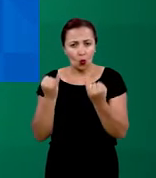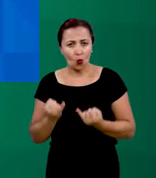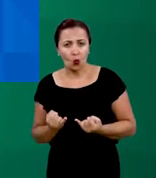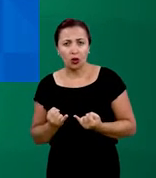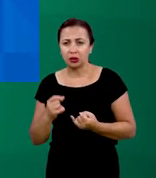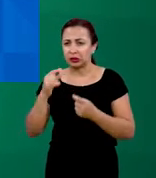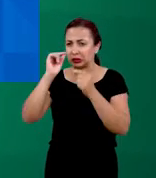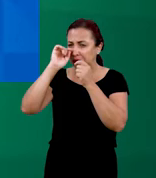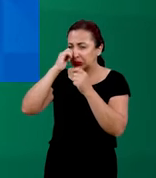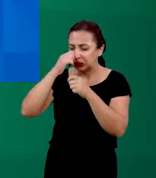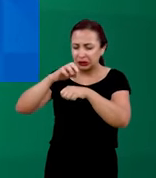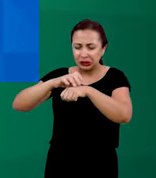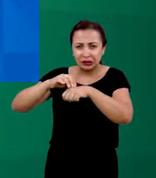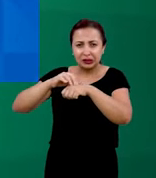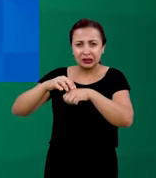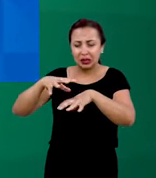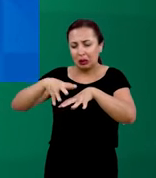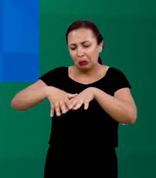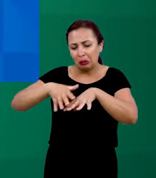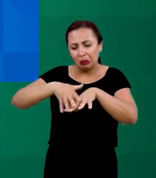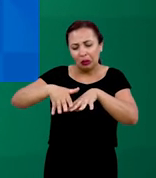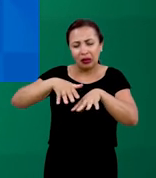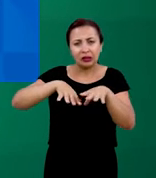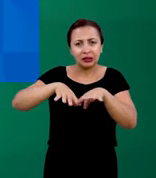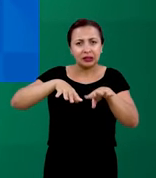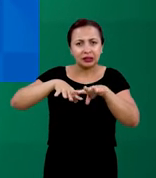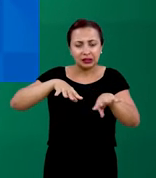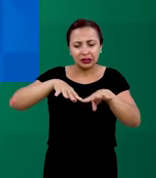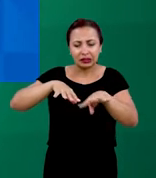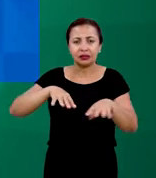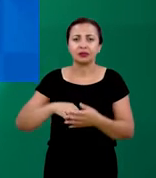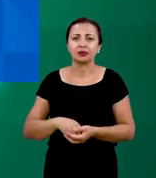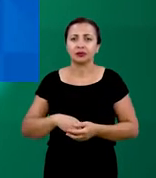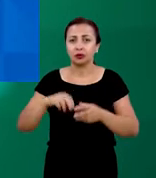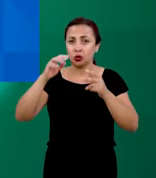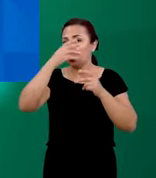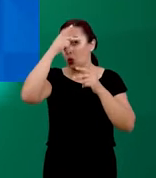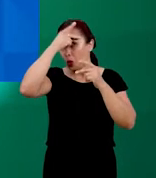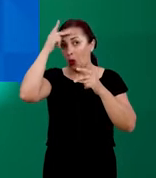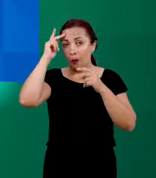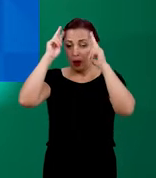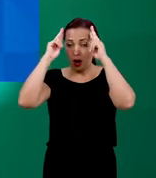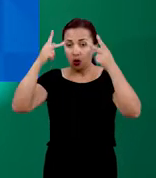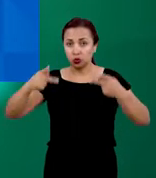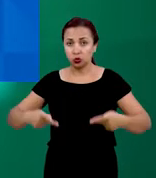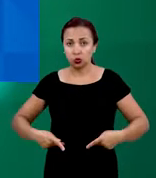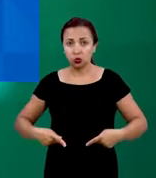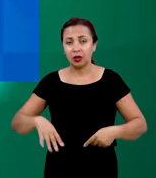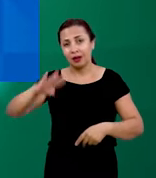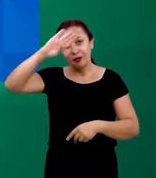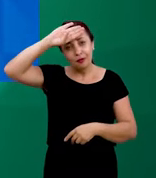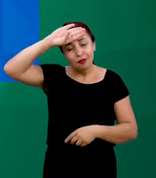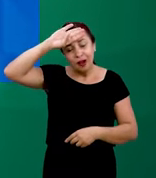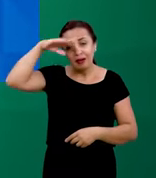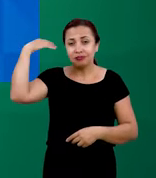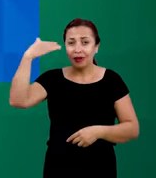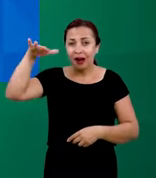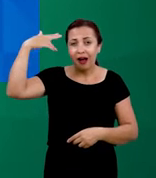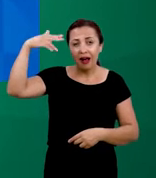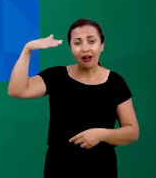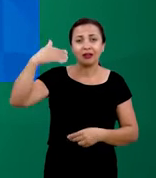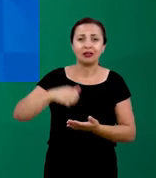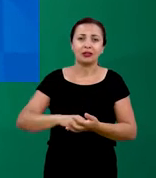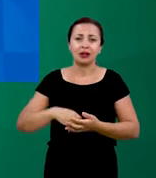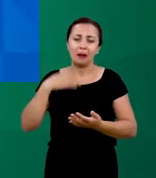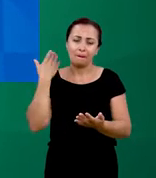nariz e patas e crescimento exagerado das unhas. Nos humanos, os sinais são febre duradoura, perda de